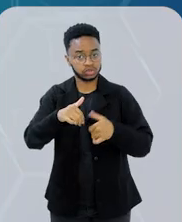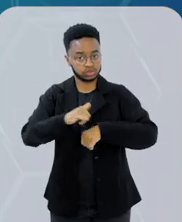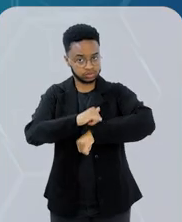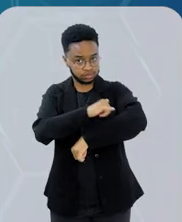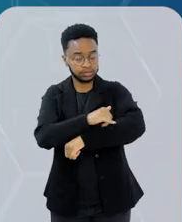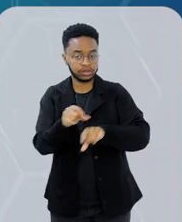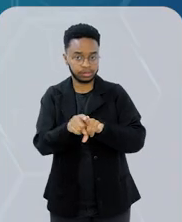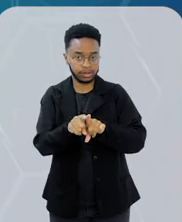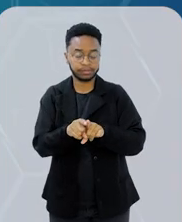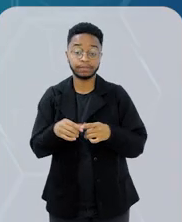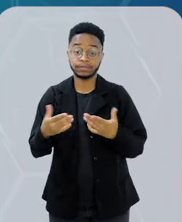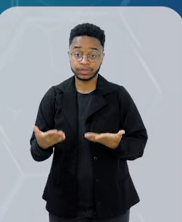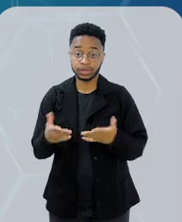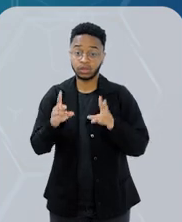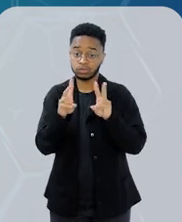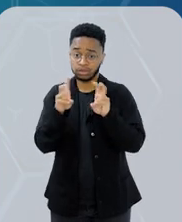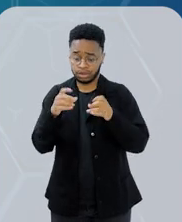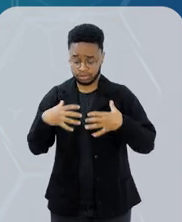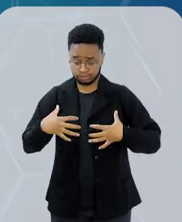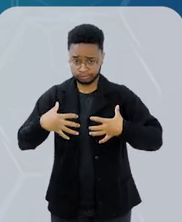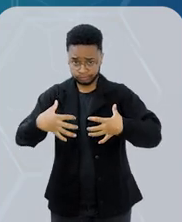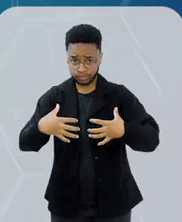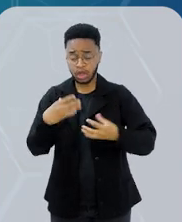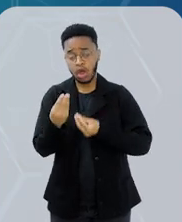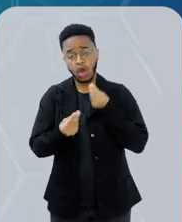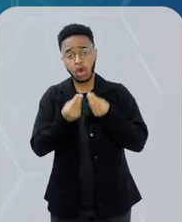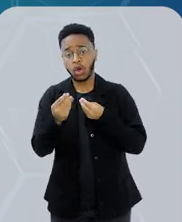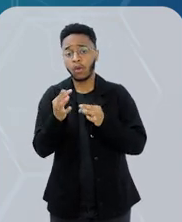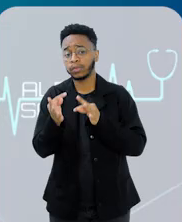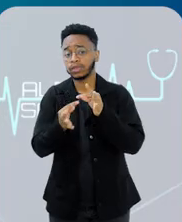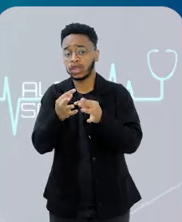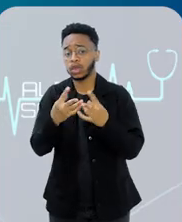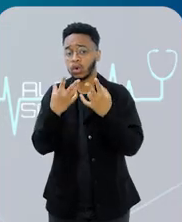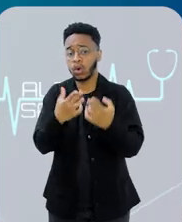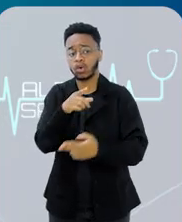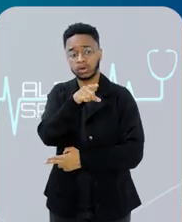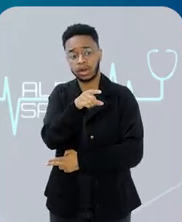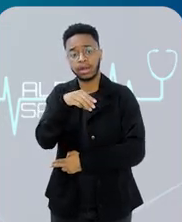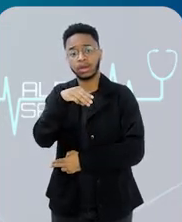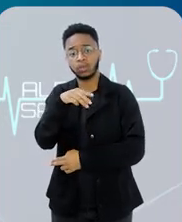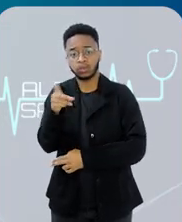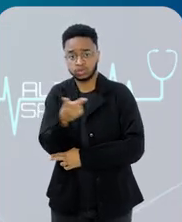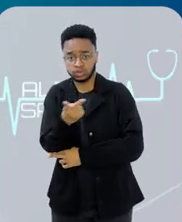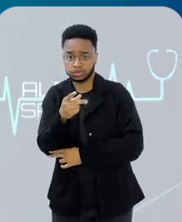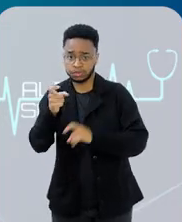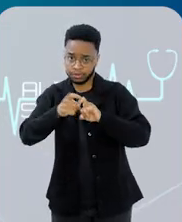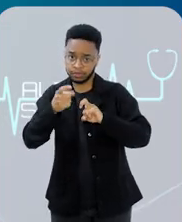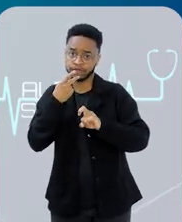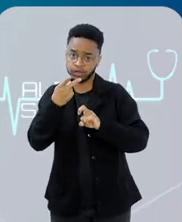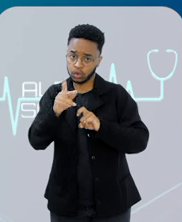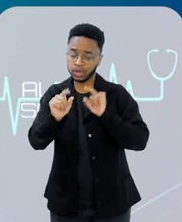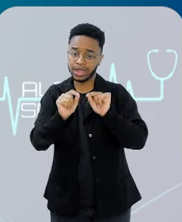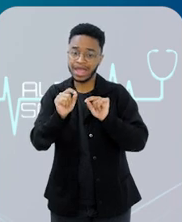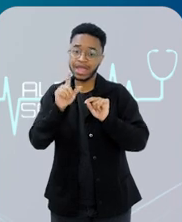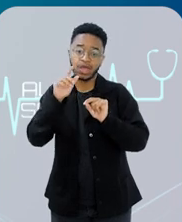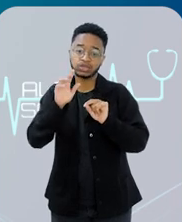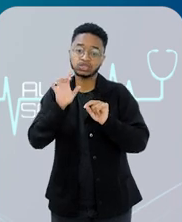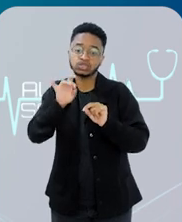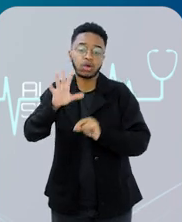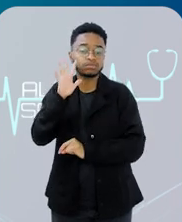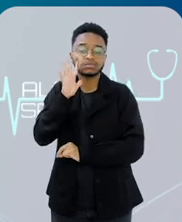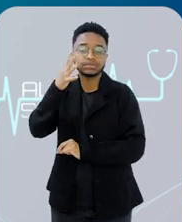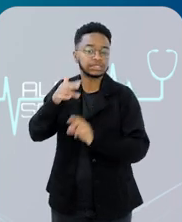No caso da gigantomastia, o tratamento, como o Matheus falou e o Dr. Walter também falou, é cirúrgico. Não adianta eu dar